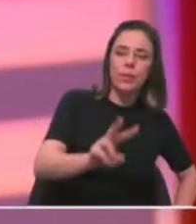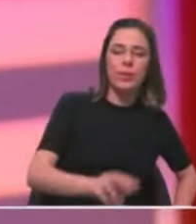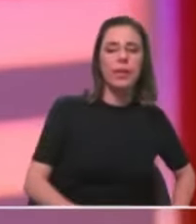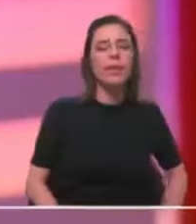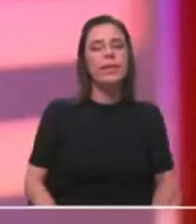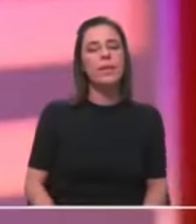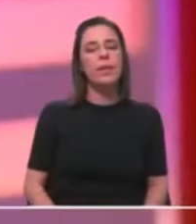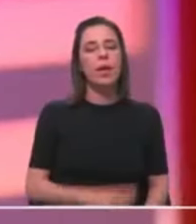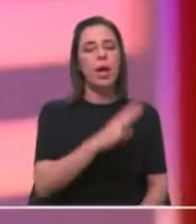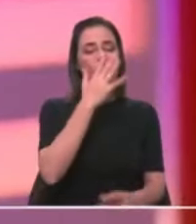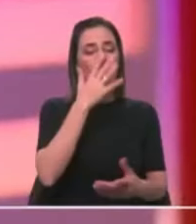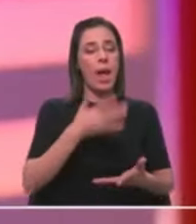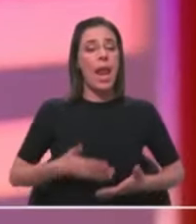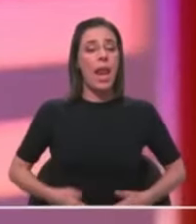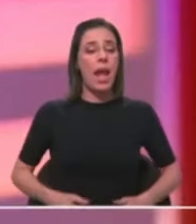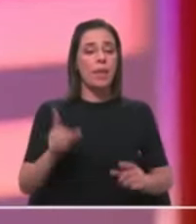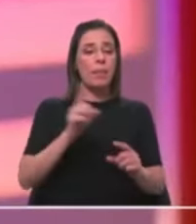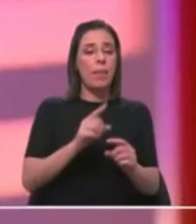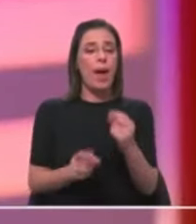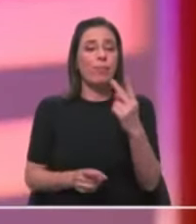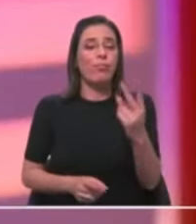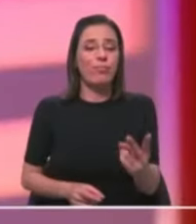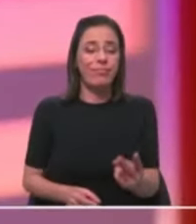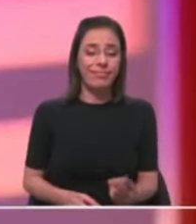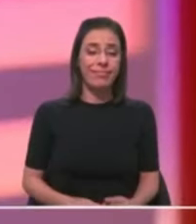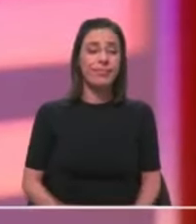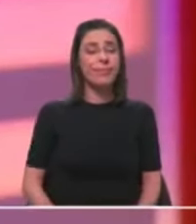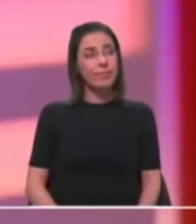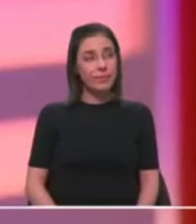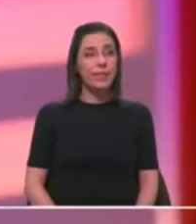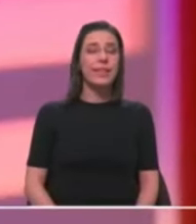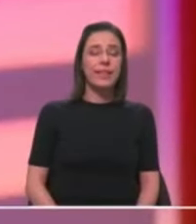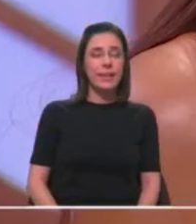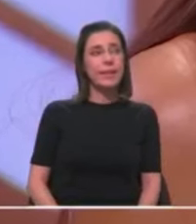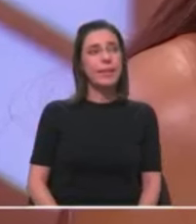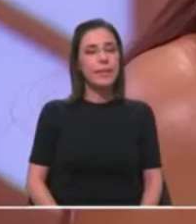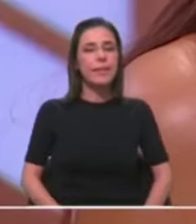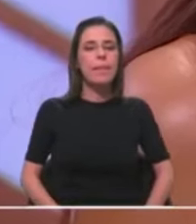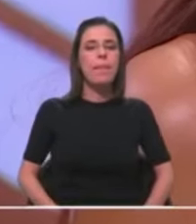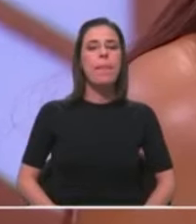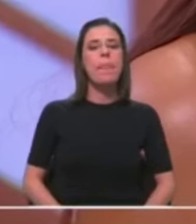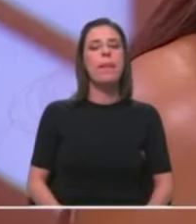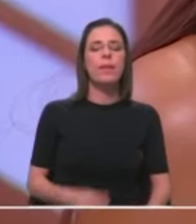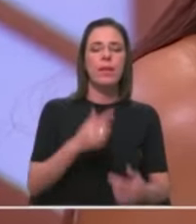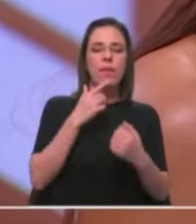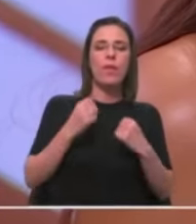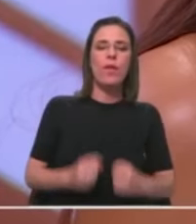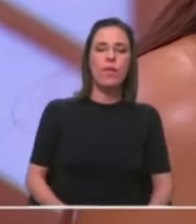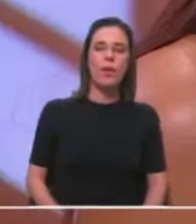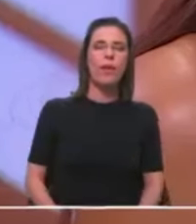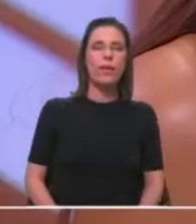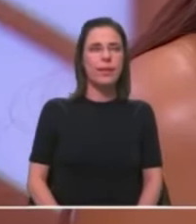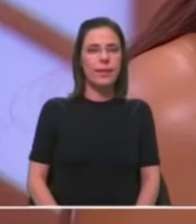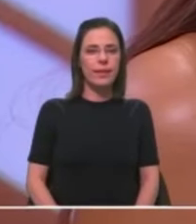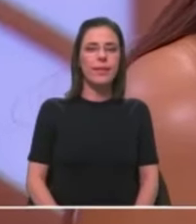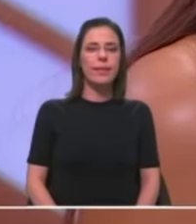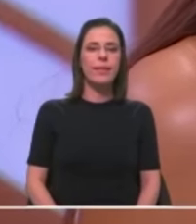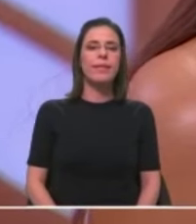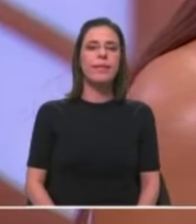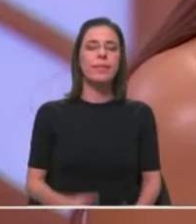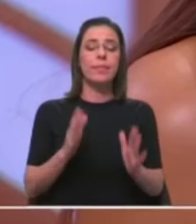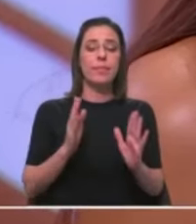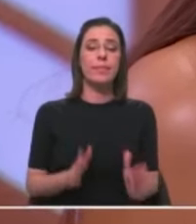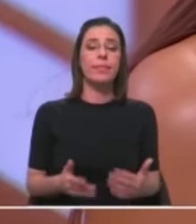a um segundo nascimento? Sim. É isso? Naquela altura foi algo assim forte. Avassalador. É verdade.